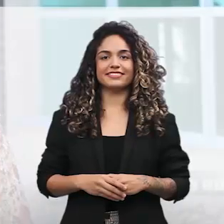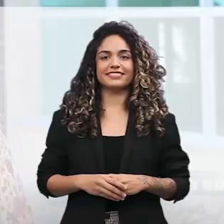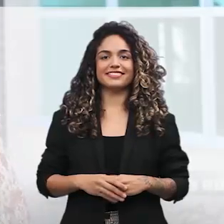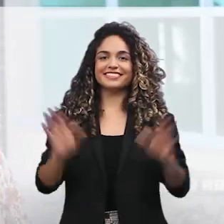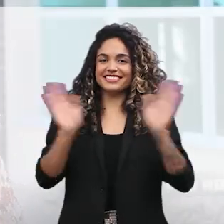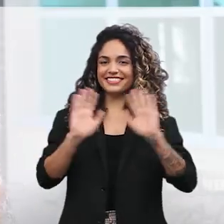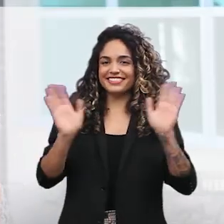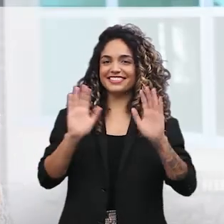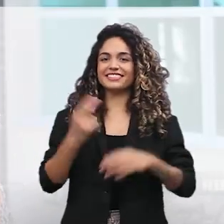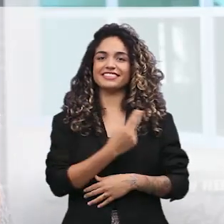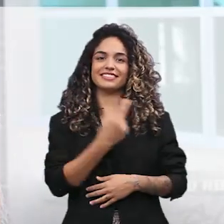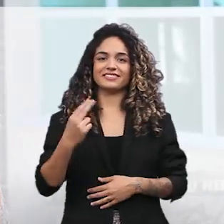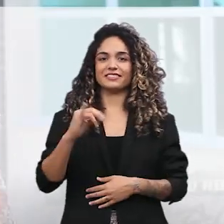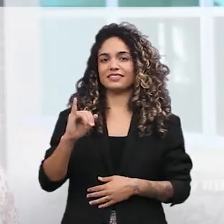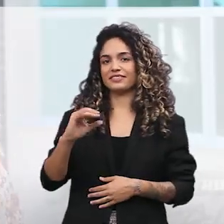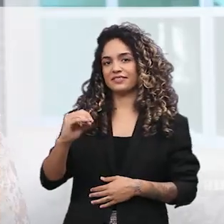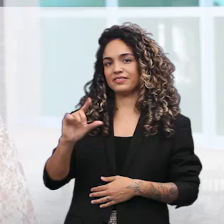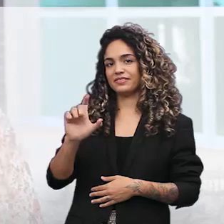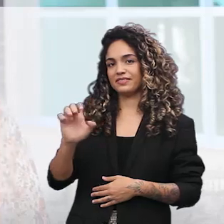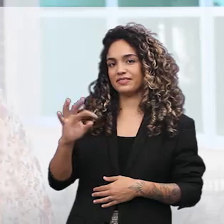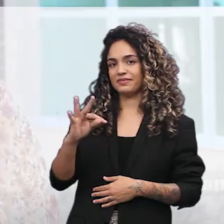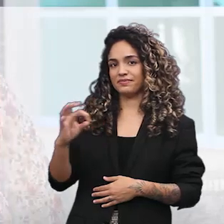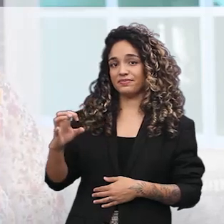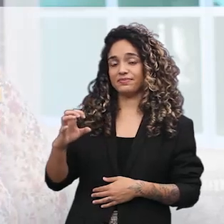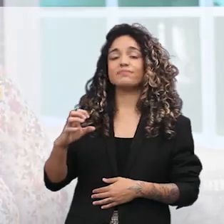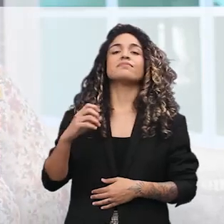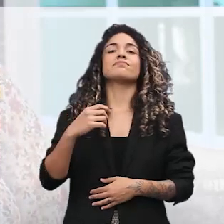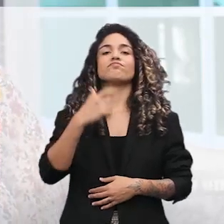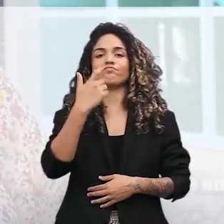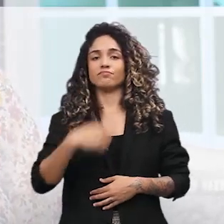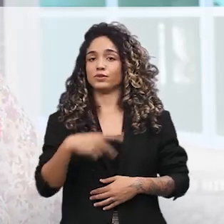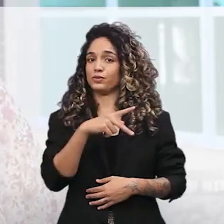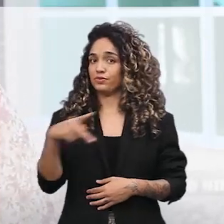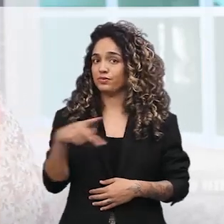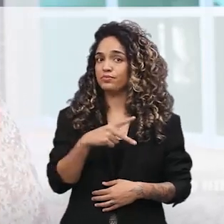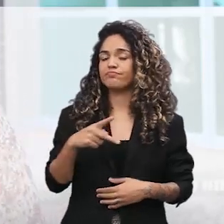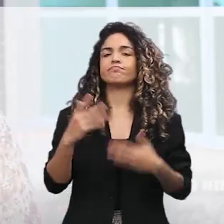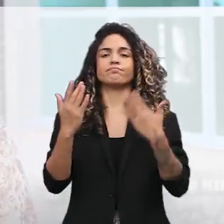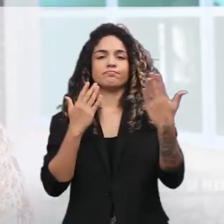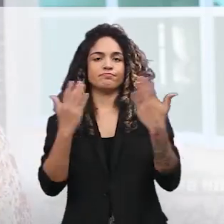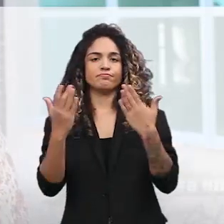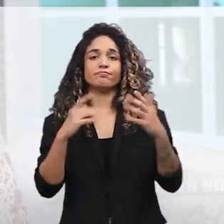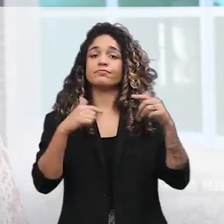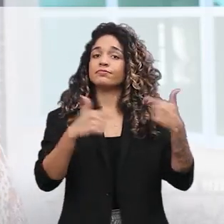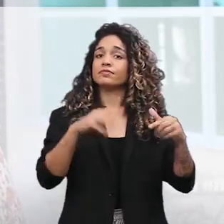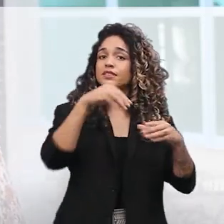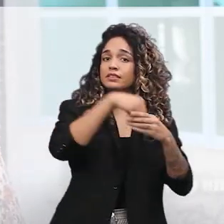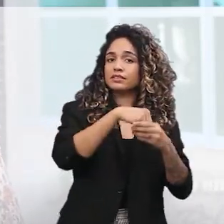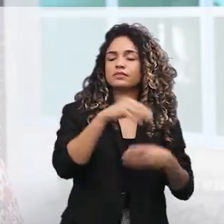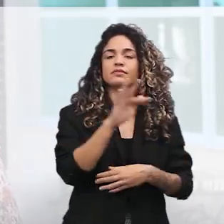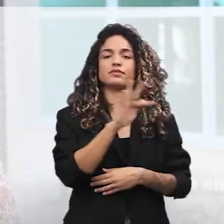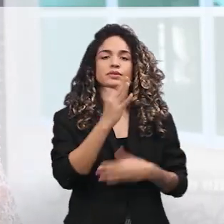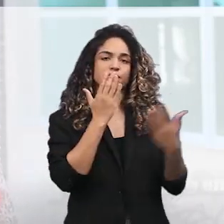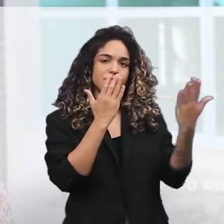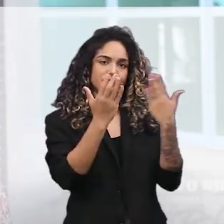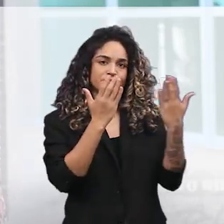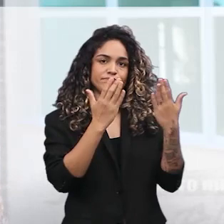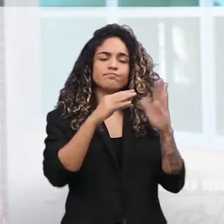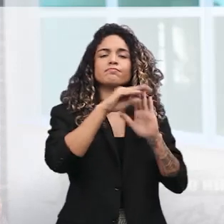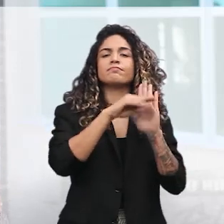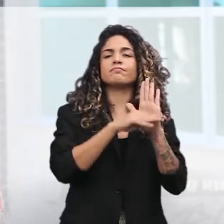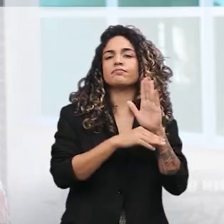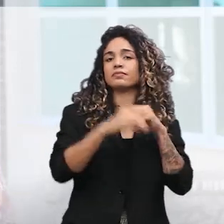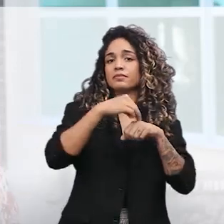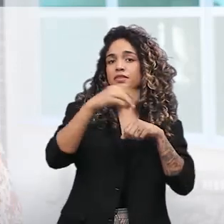Olá, eu sou Iolete Ribeiro da Silva, professora, psicóloga, atuo na Faculdade de Psicologia e nos programas